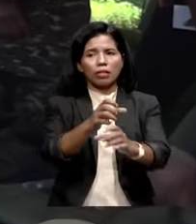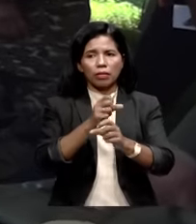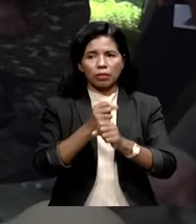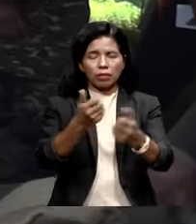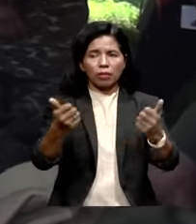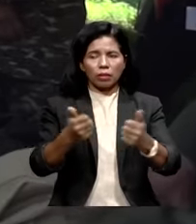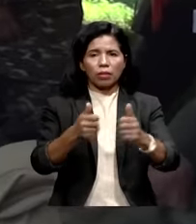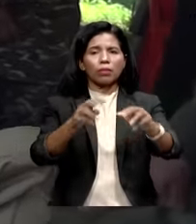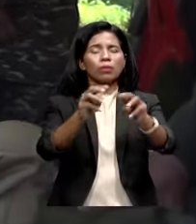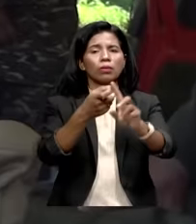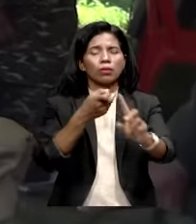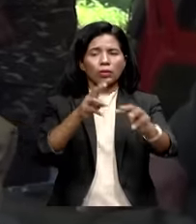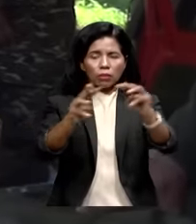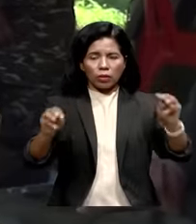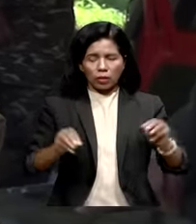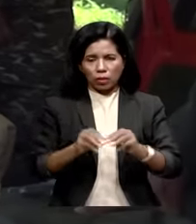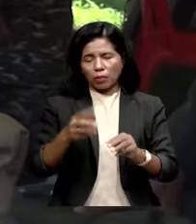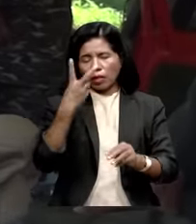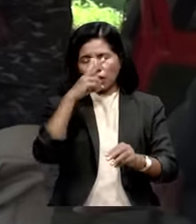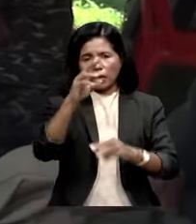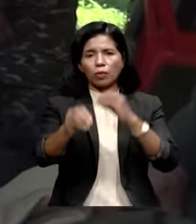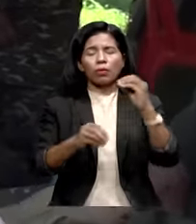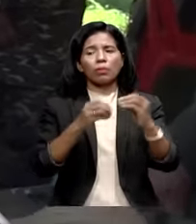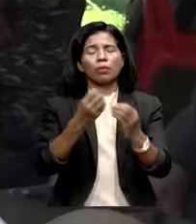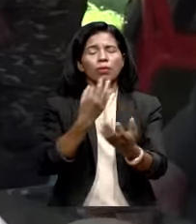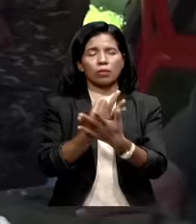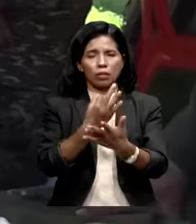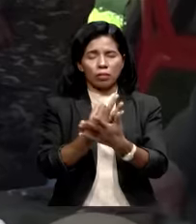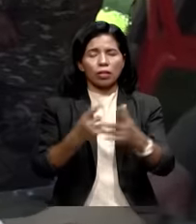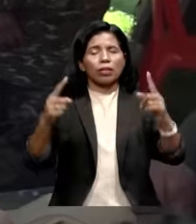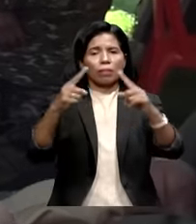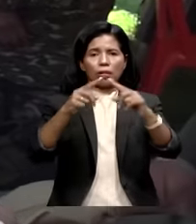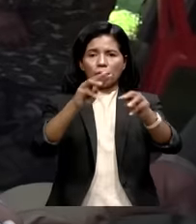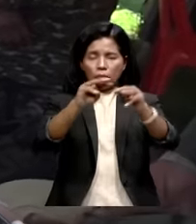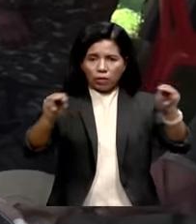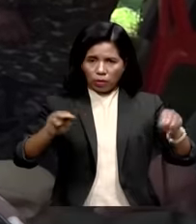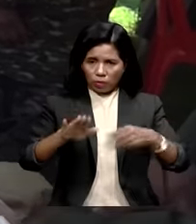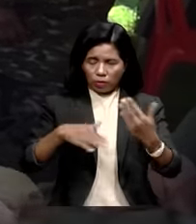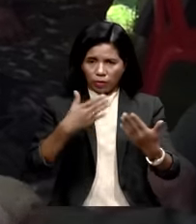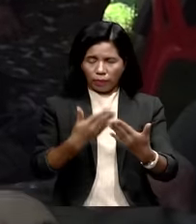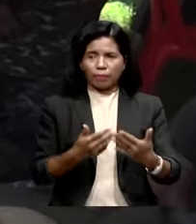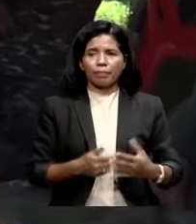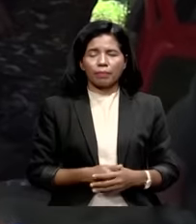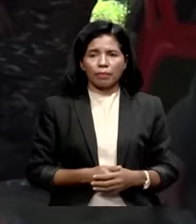seus município, areba orçamento de município de Rio. Então, já.